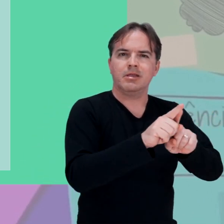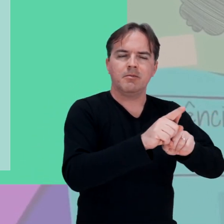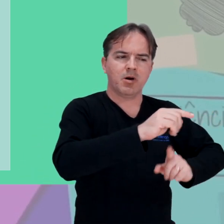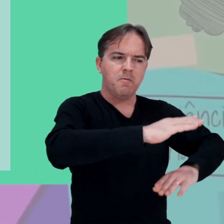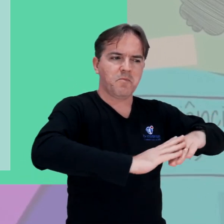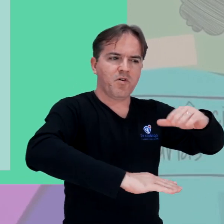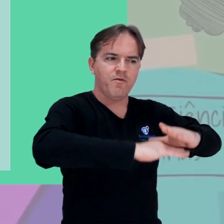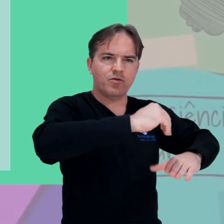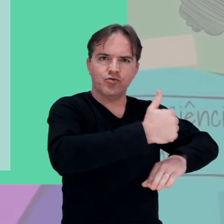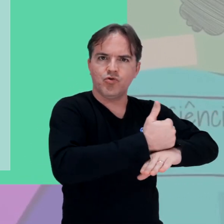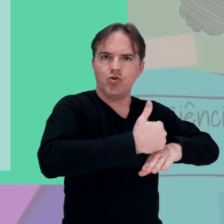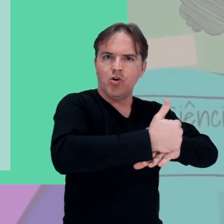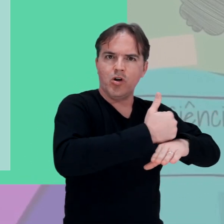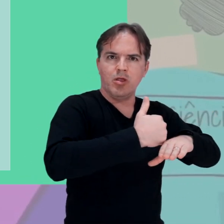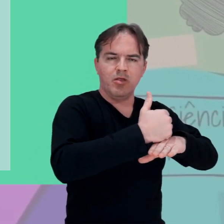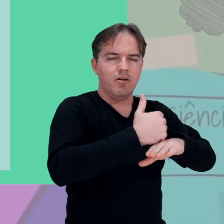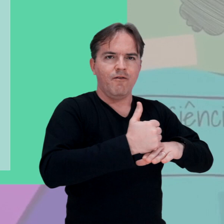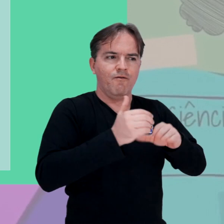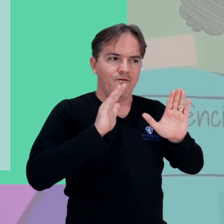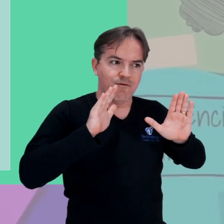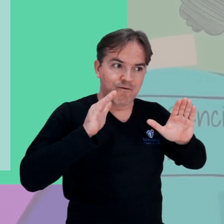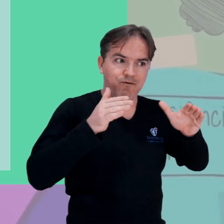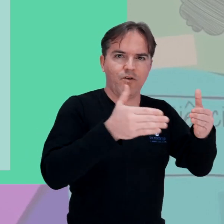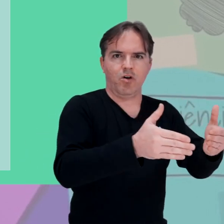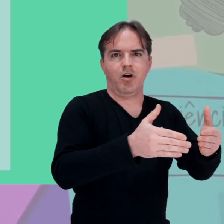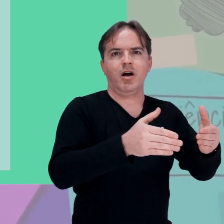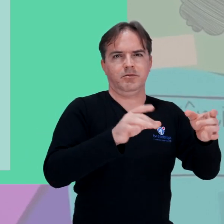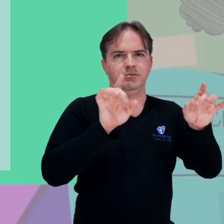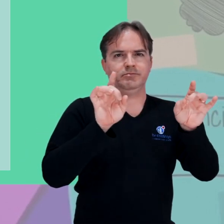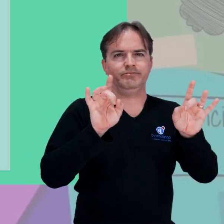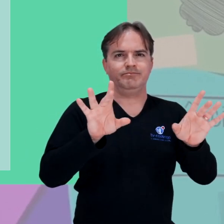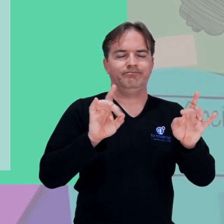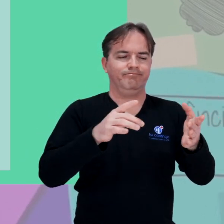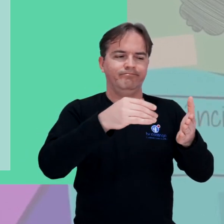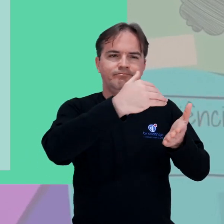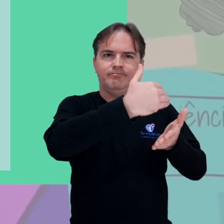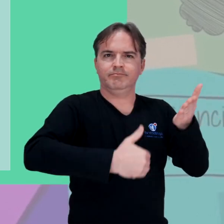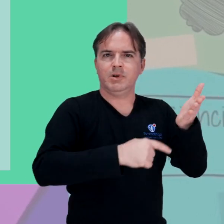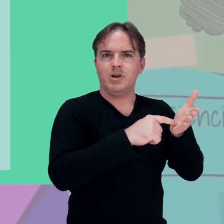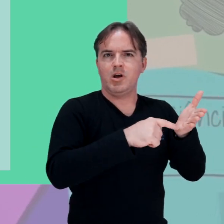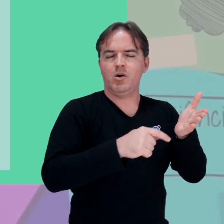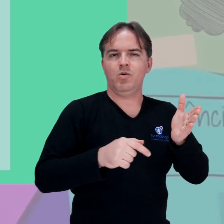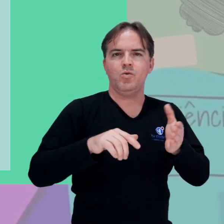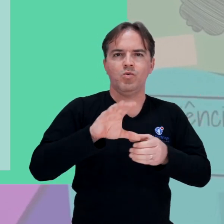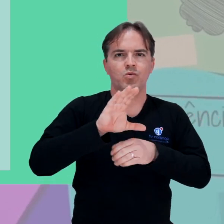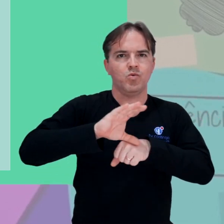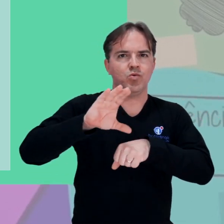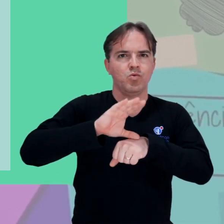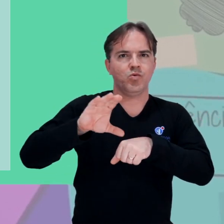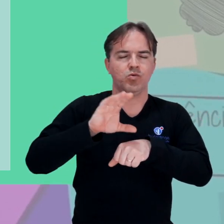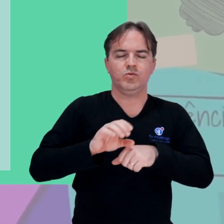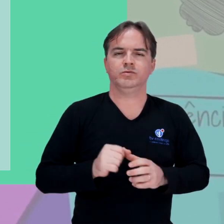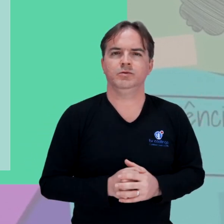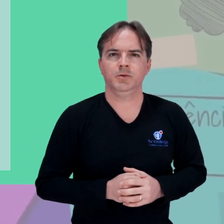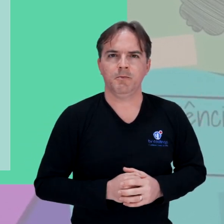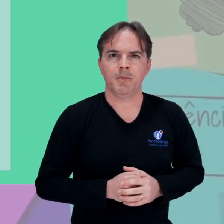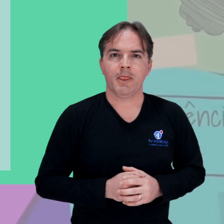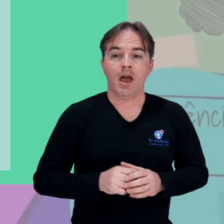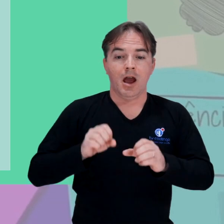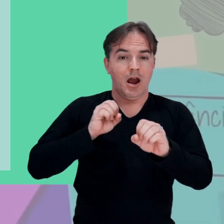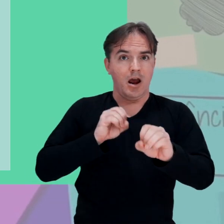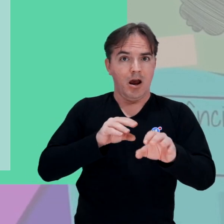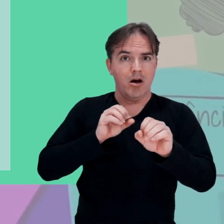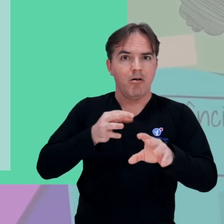univasf que trabalham nas áreas específicas do curso as aulas vão acontecer de modo presencial